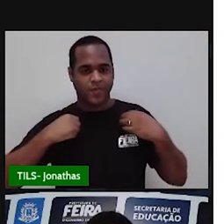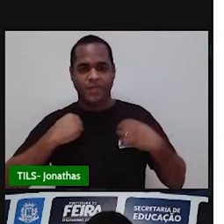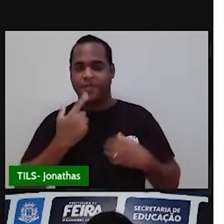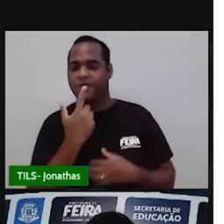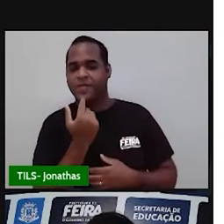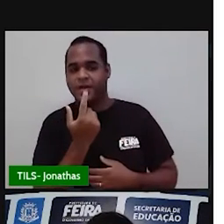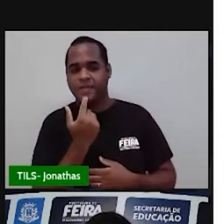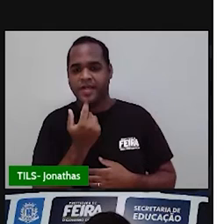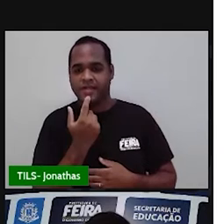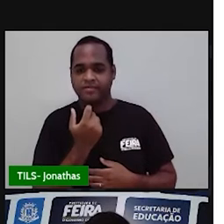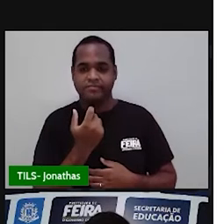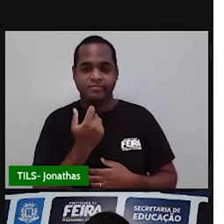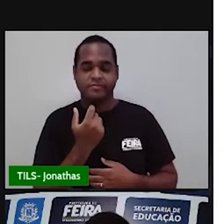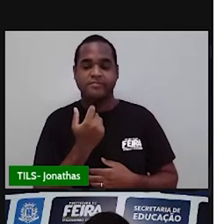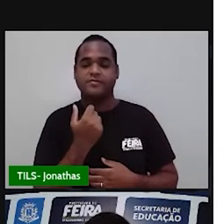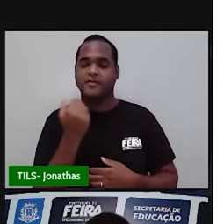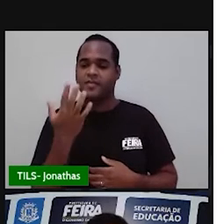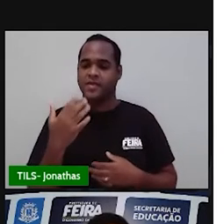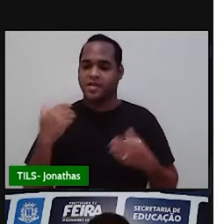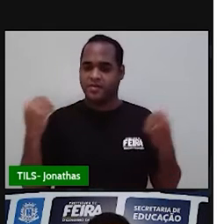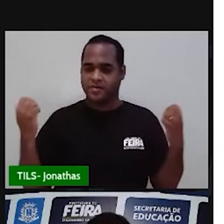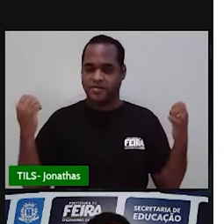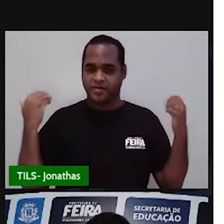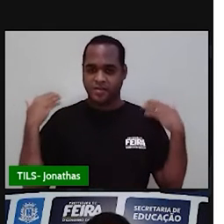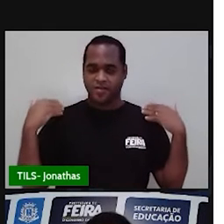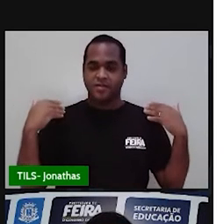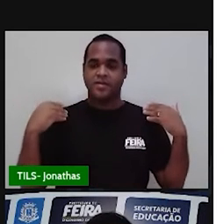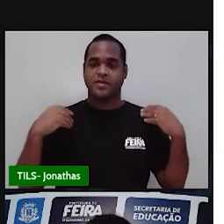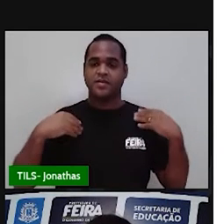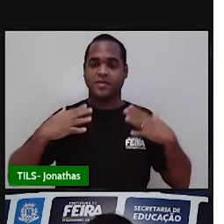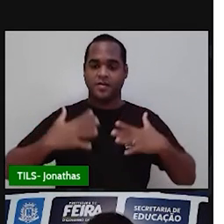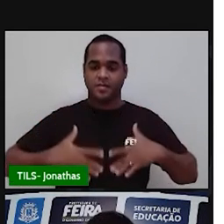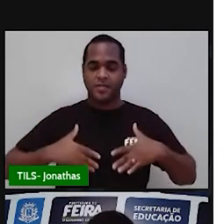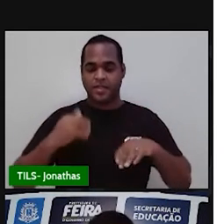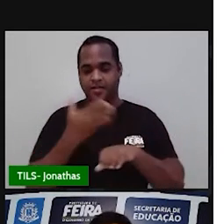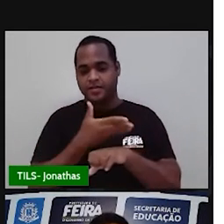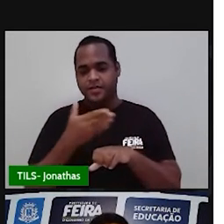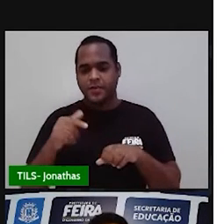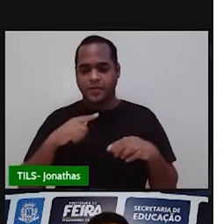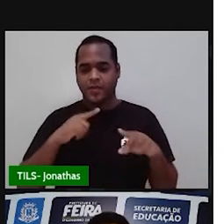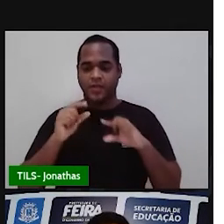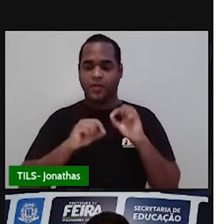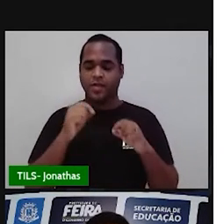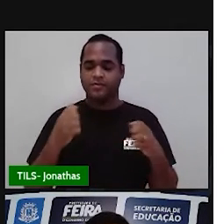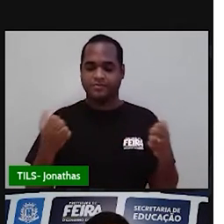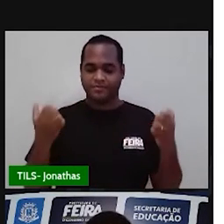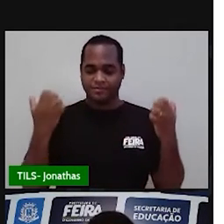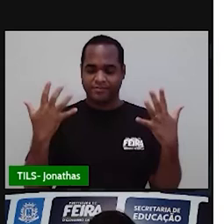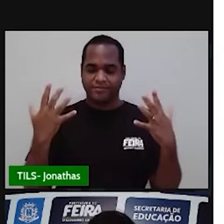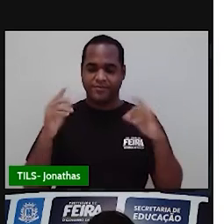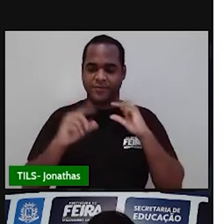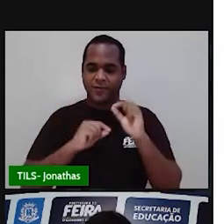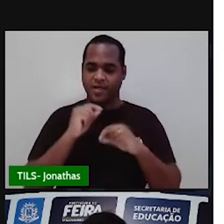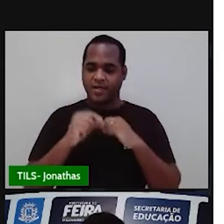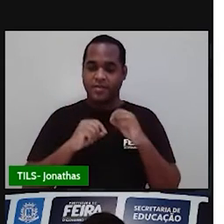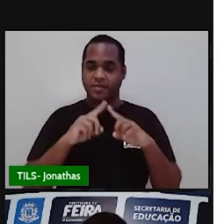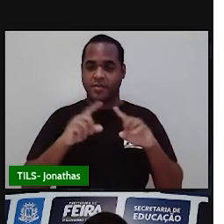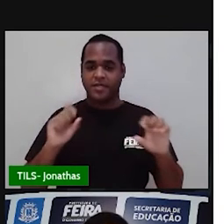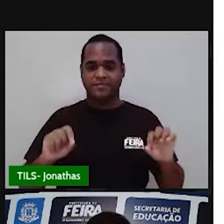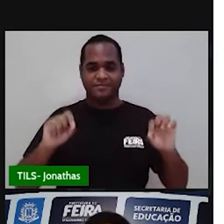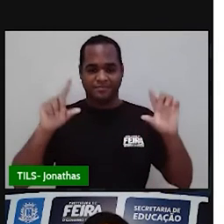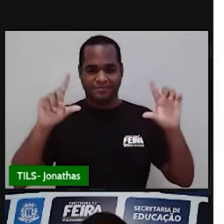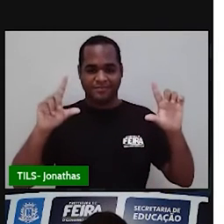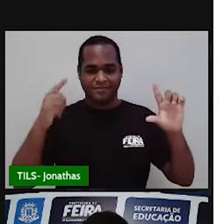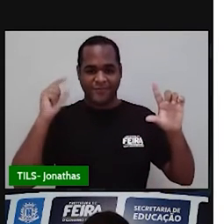camisa vermelha, por cima um jaleco branco, e aqui atrás de mim, né, está o cartaz da